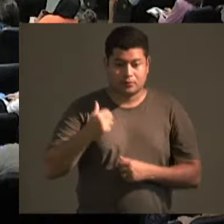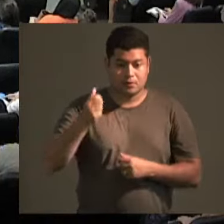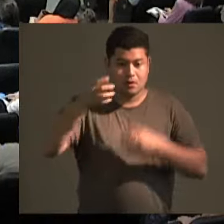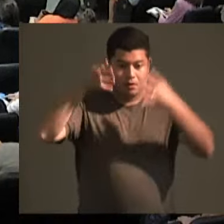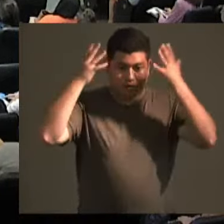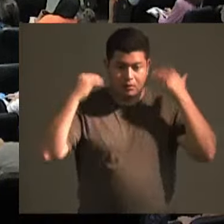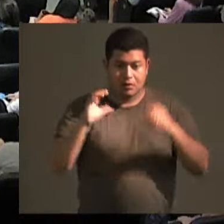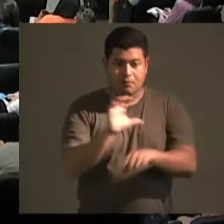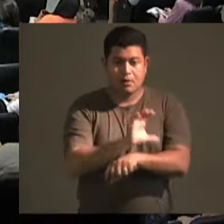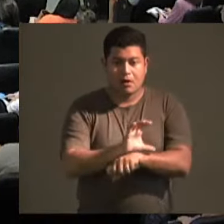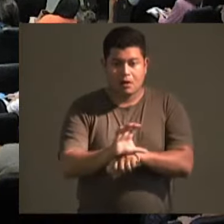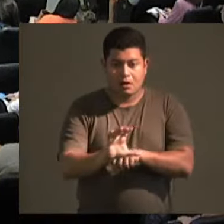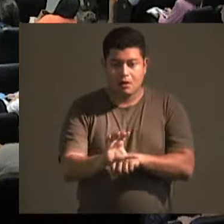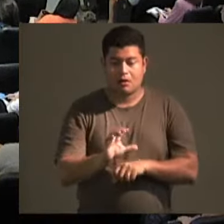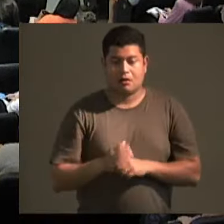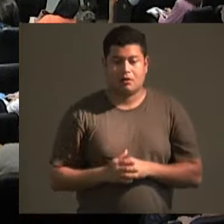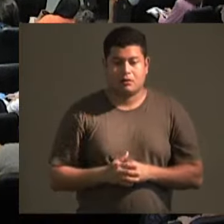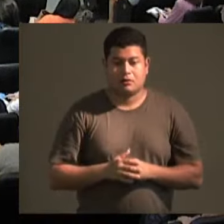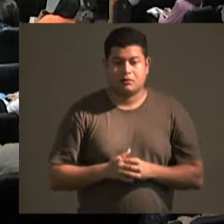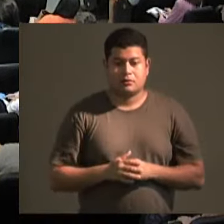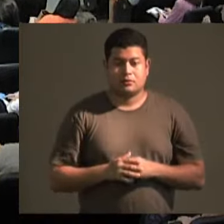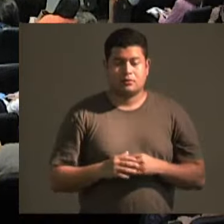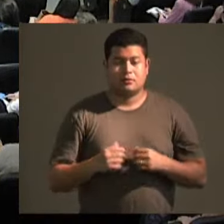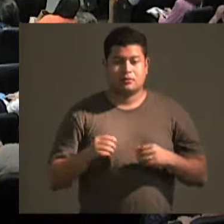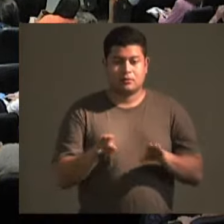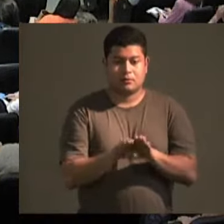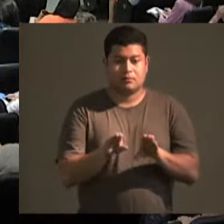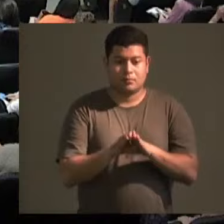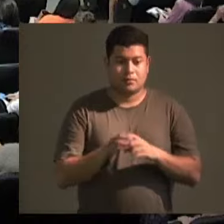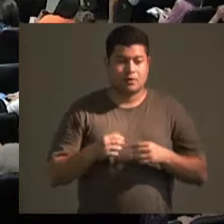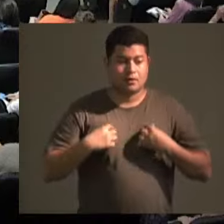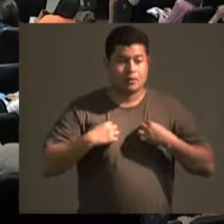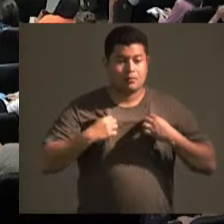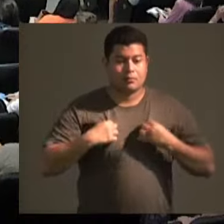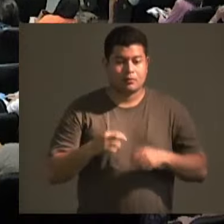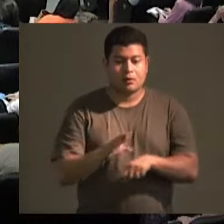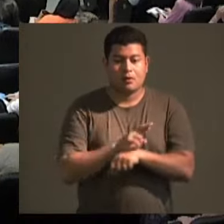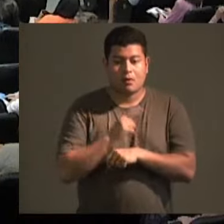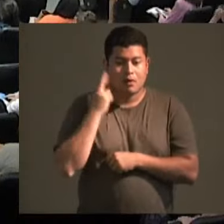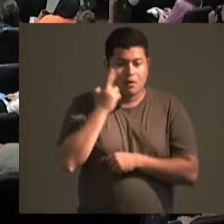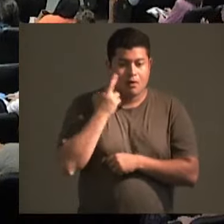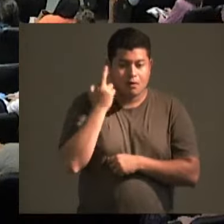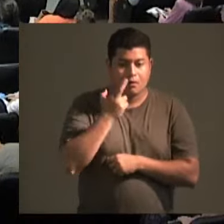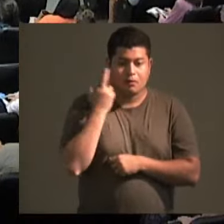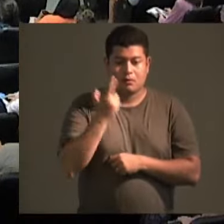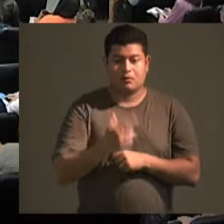está preso. Eu visto uma blusa rosa, uma calça preta, um calçado rosa também.